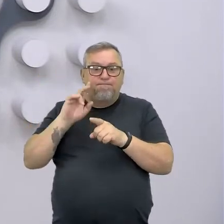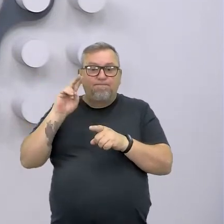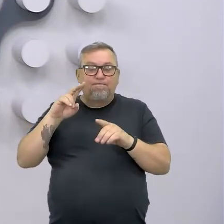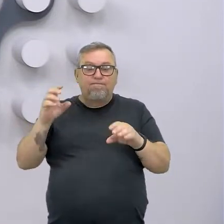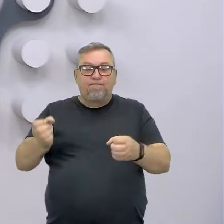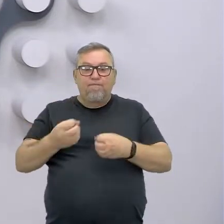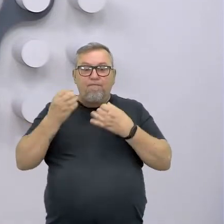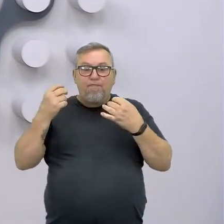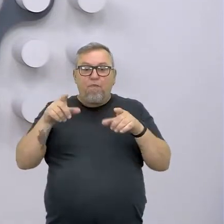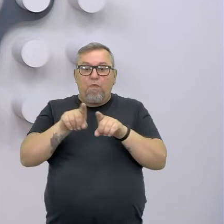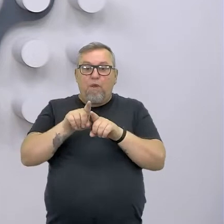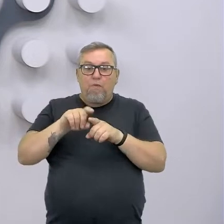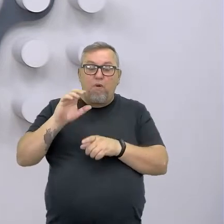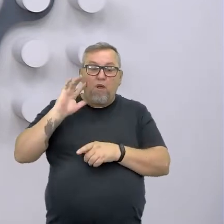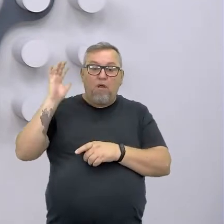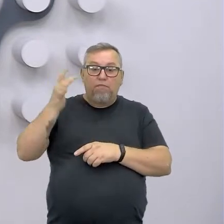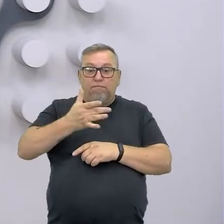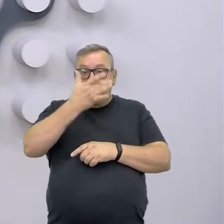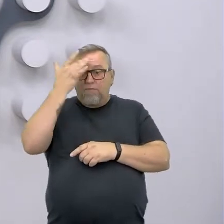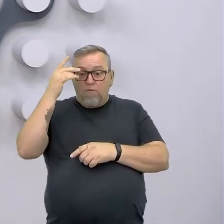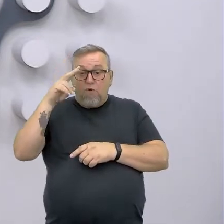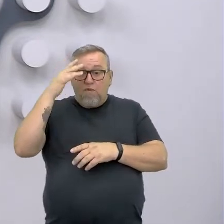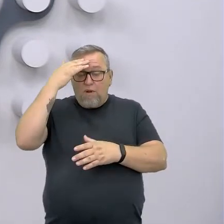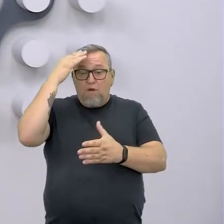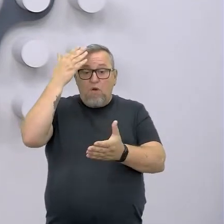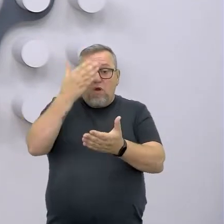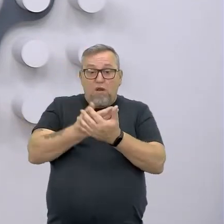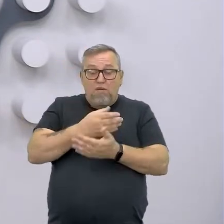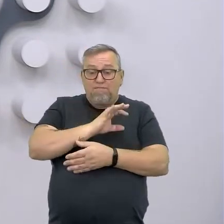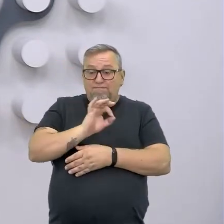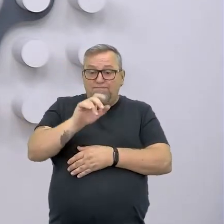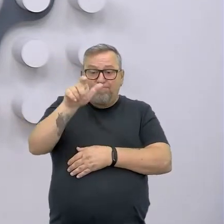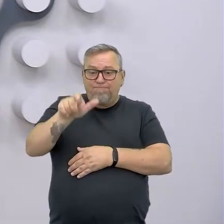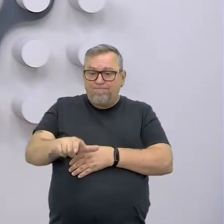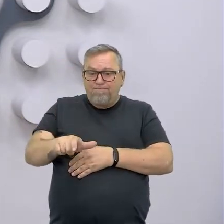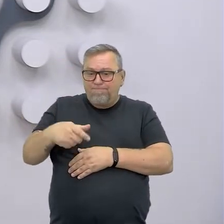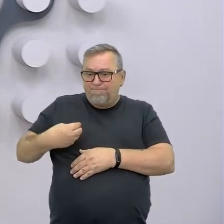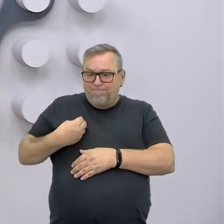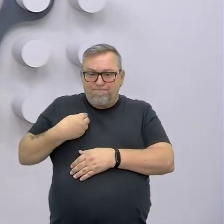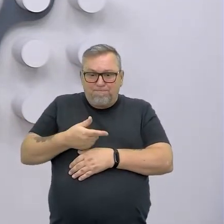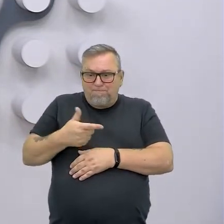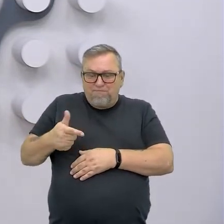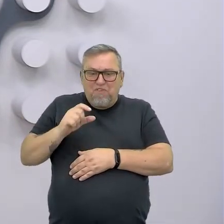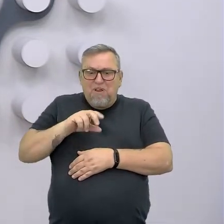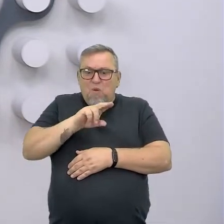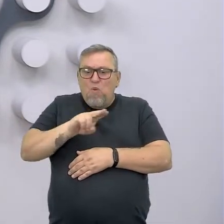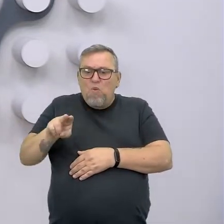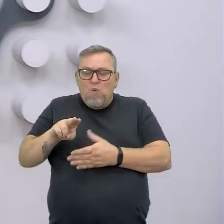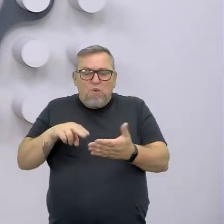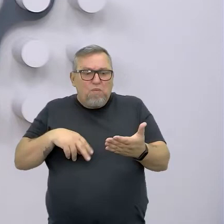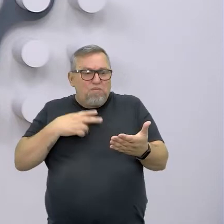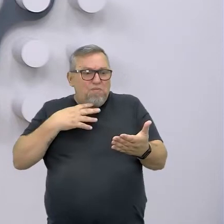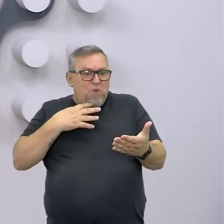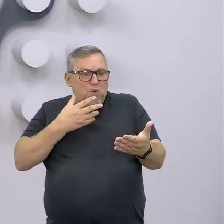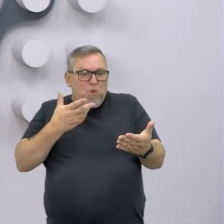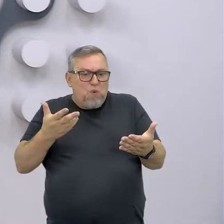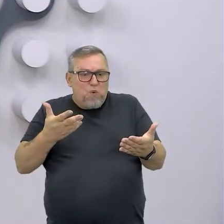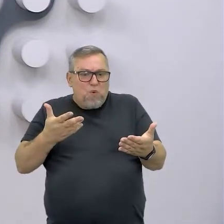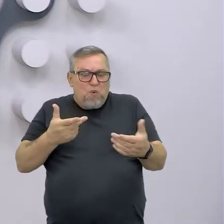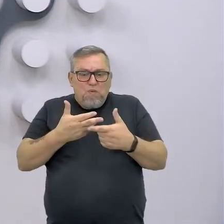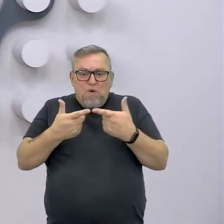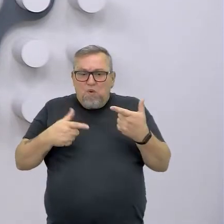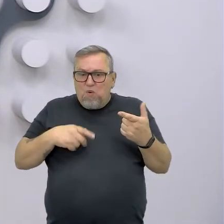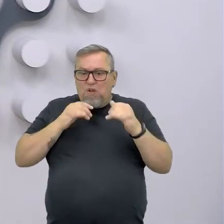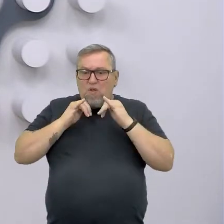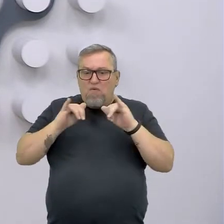pseudo-informação, né? E daí a pessoa às vezes vai confiar numa pessoa que nem existe, às vezes a pessoa vai confiar em algo que não